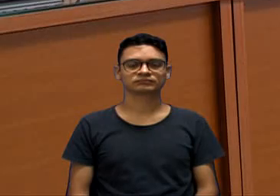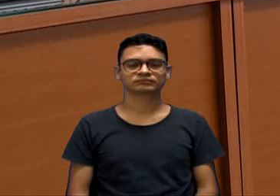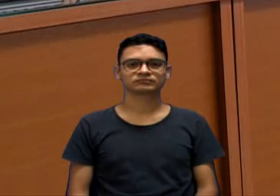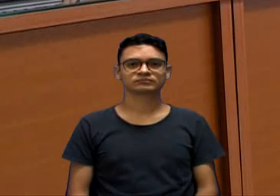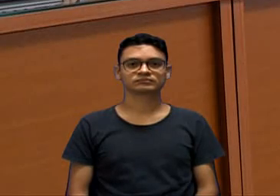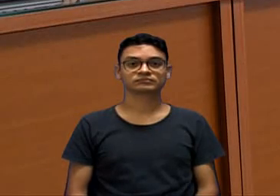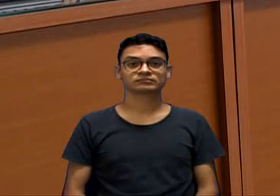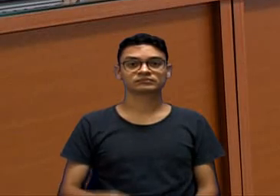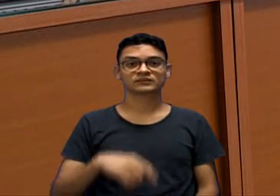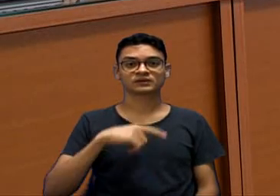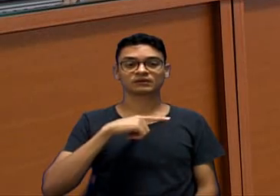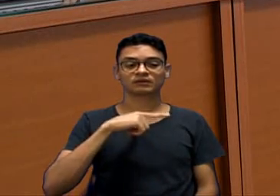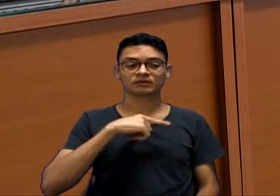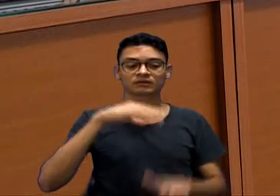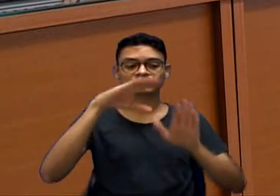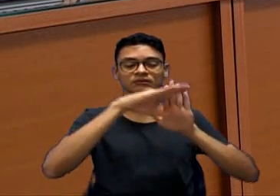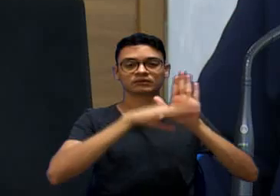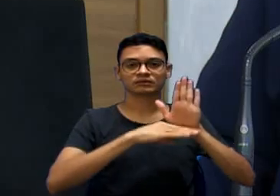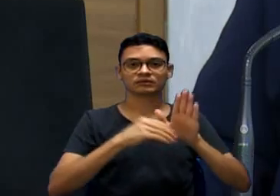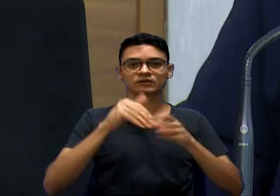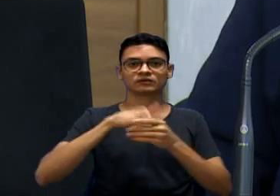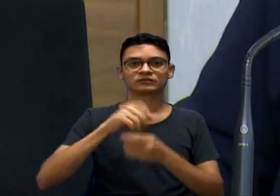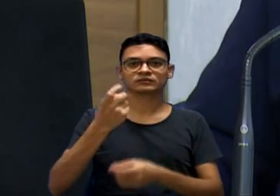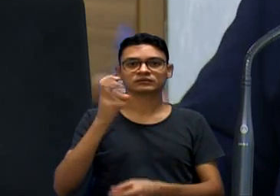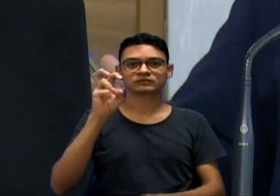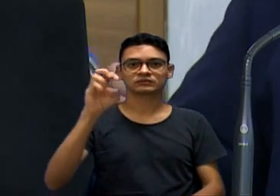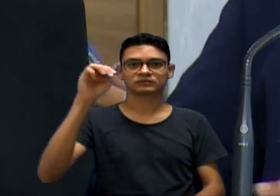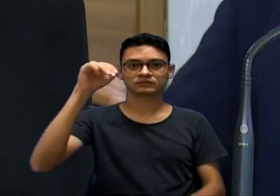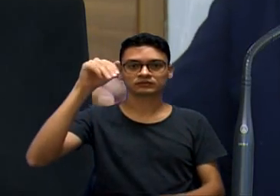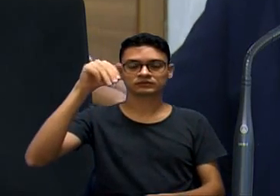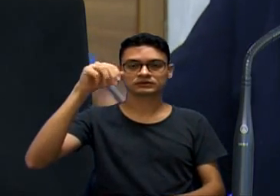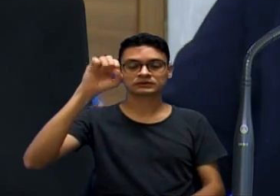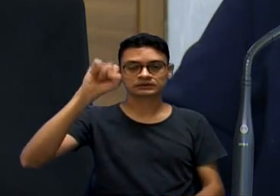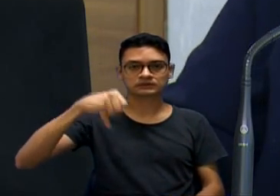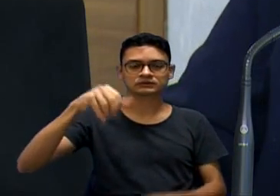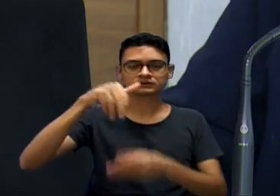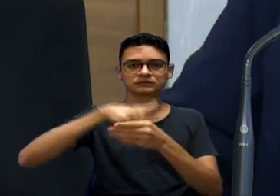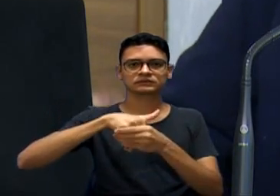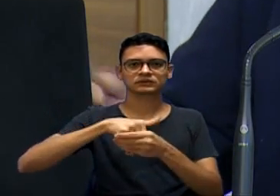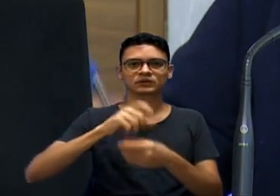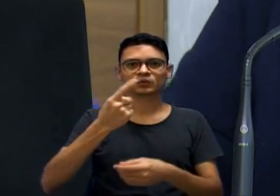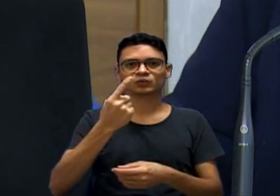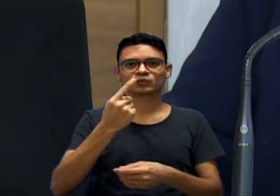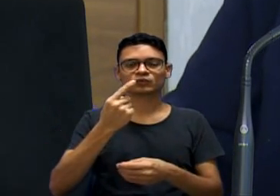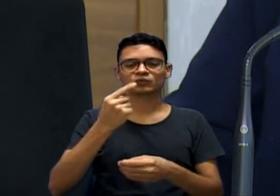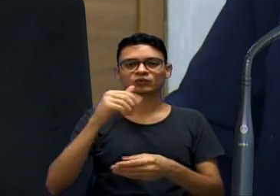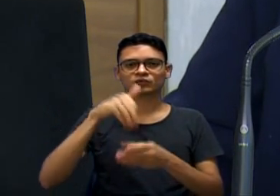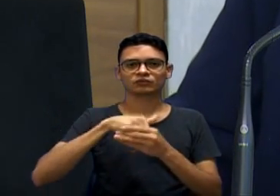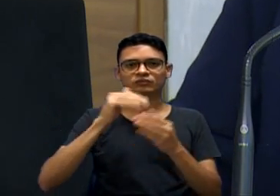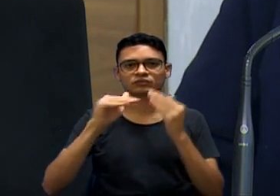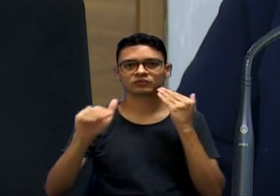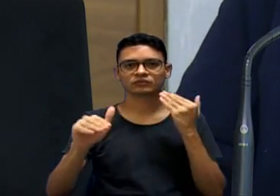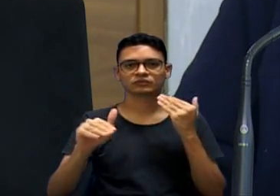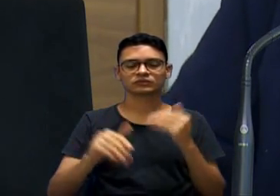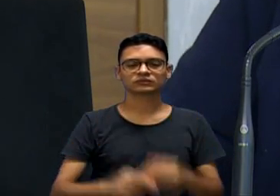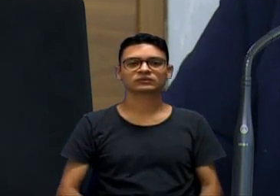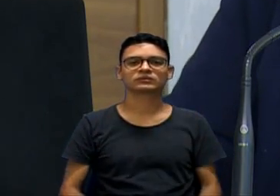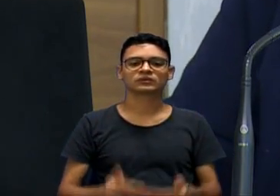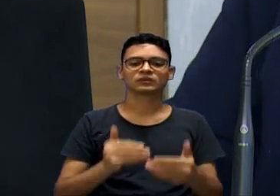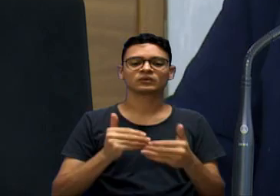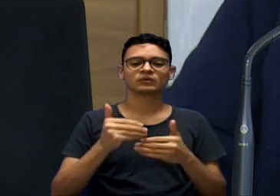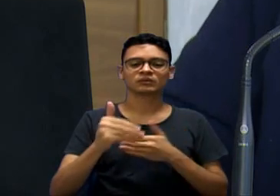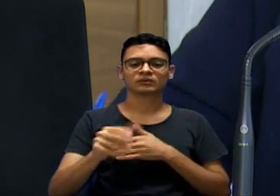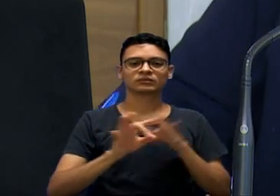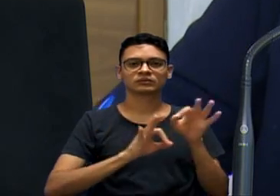Tendo obtido 15 votos sim, foi aprovado. Com um voto contrário. O próximo